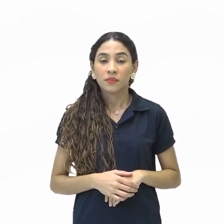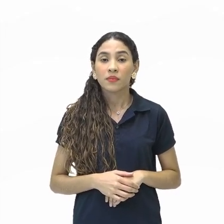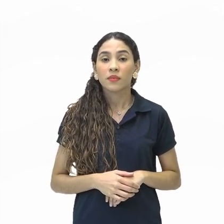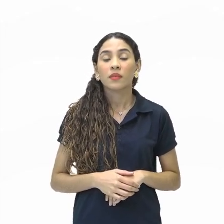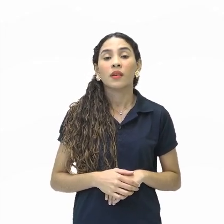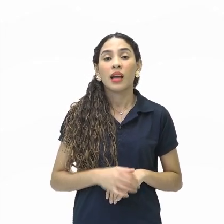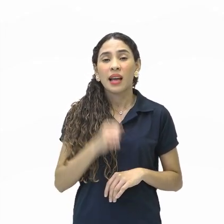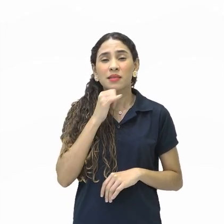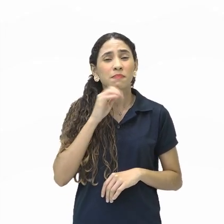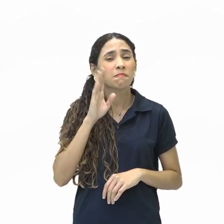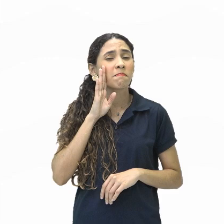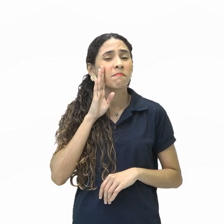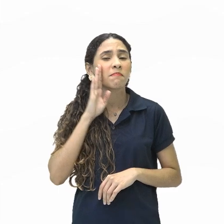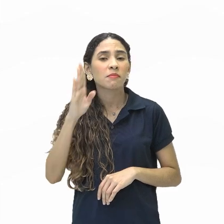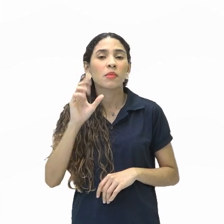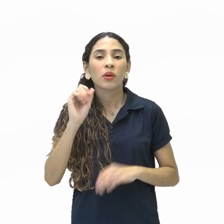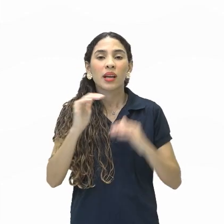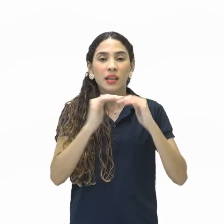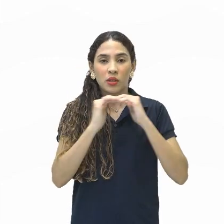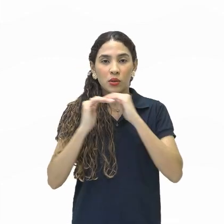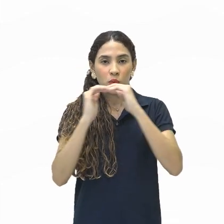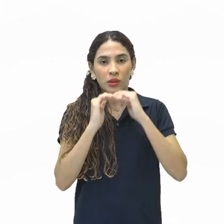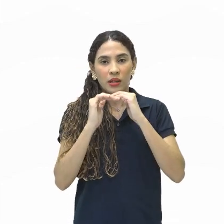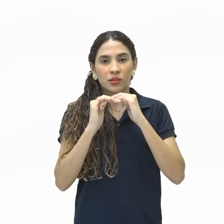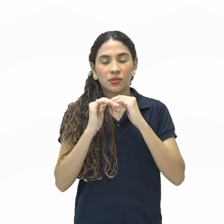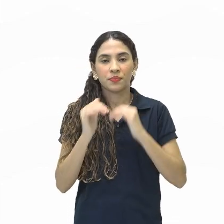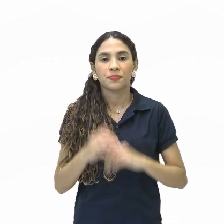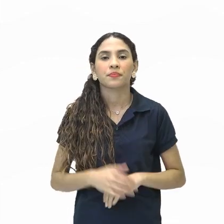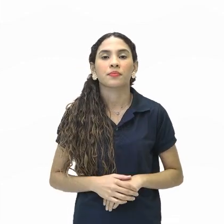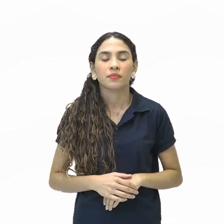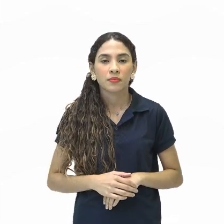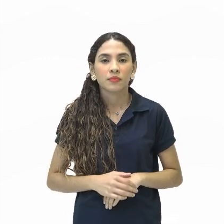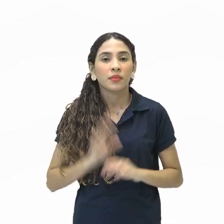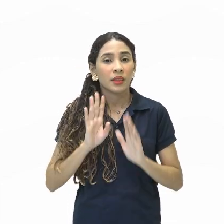buscar como principal fundamento a igualdade, né,